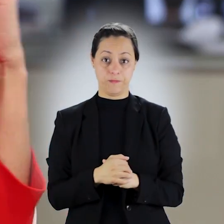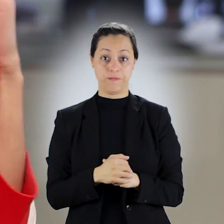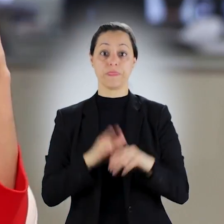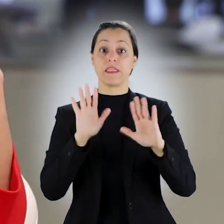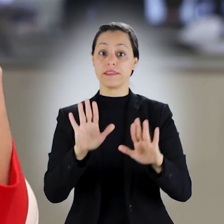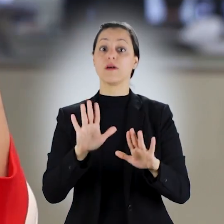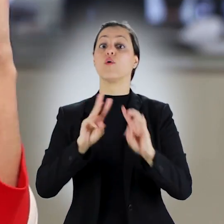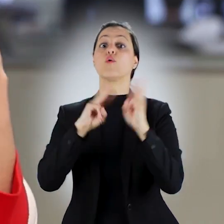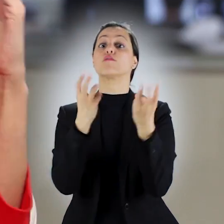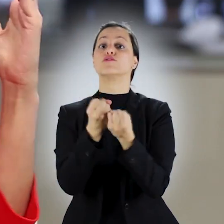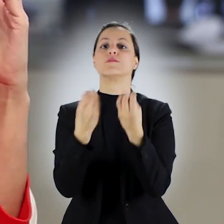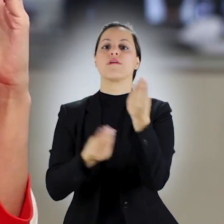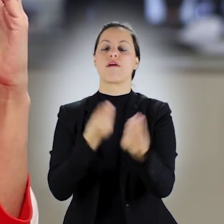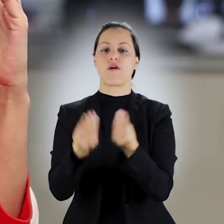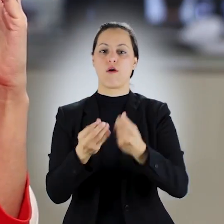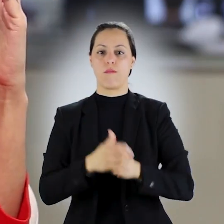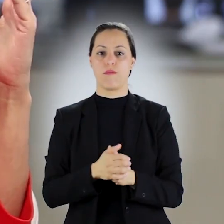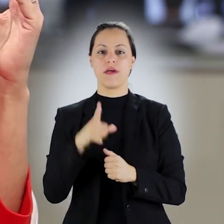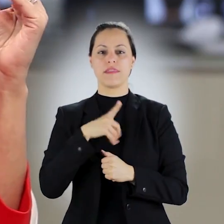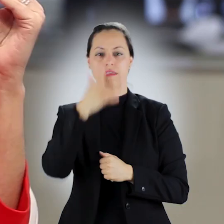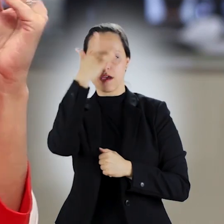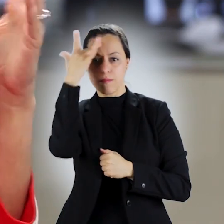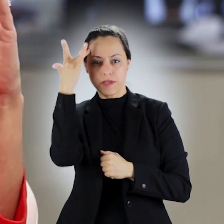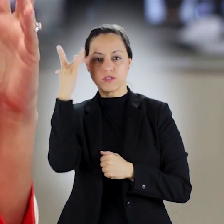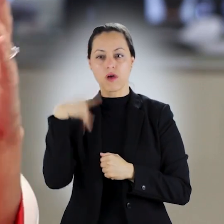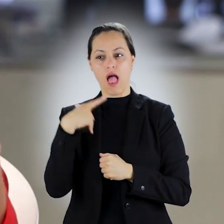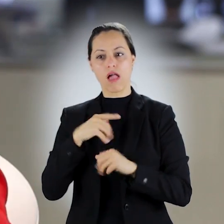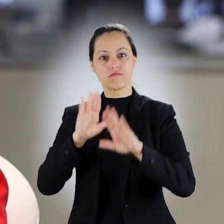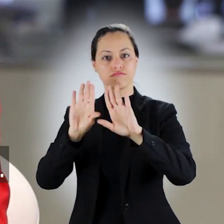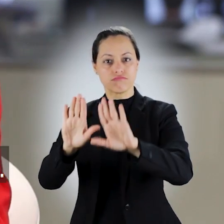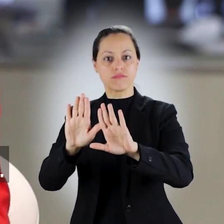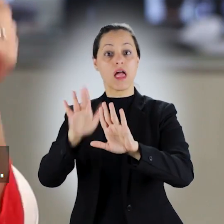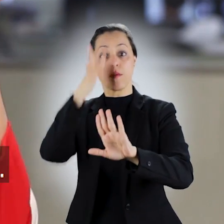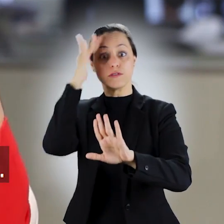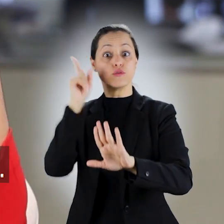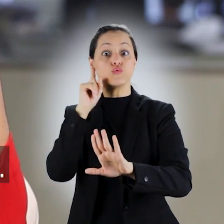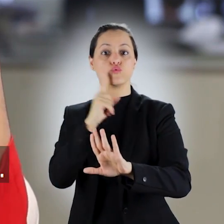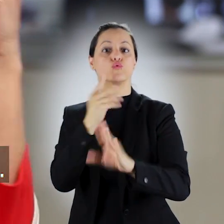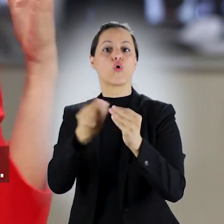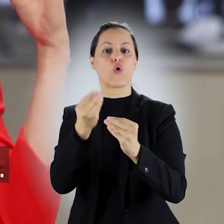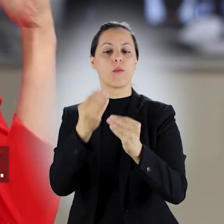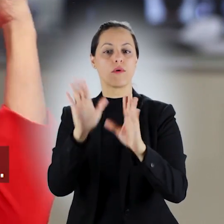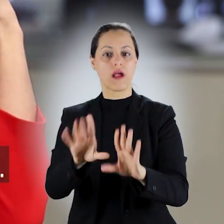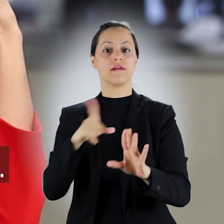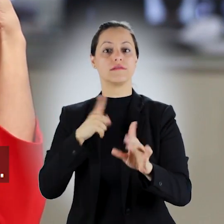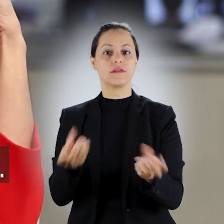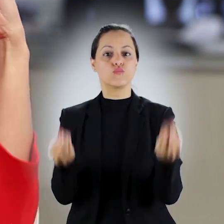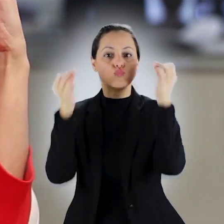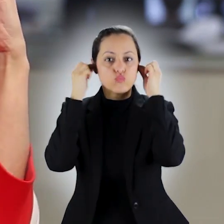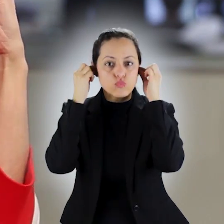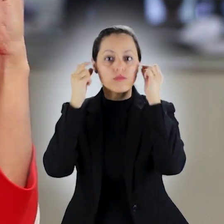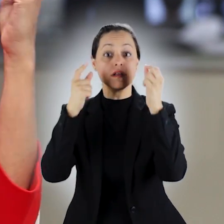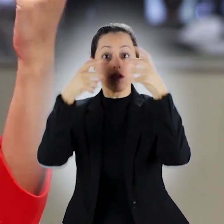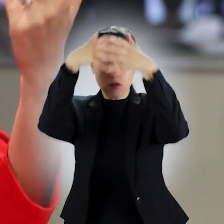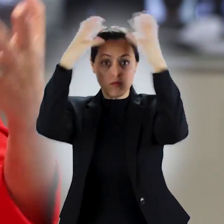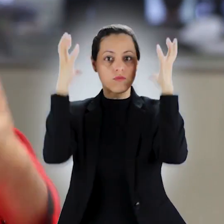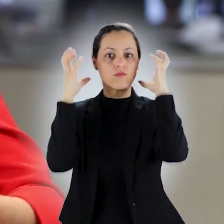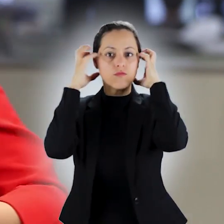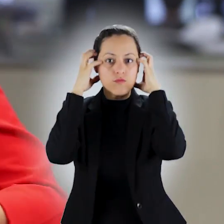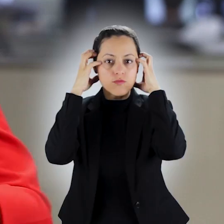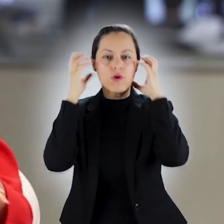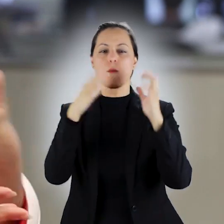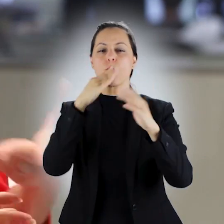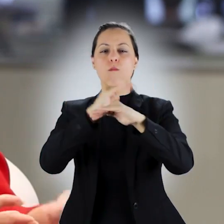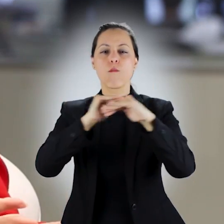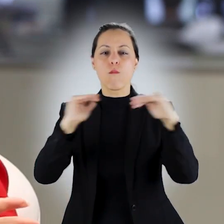gente deixa as pessoas momentaneamente surdas, né? Por uma hora e meia. A gente coloca tampões internos e fones externos. E aí passa